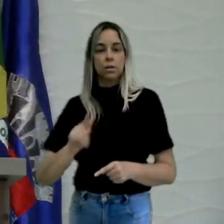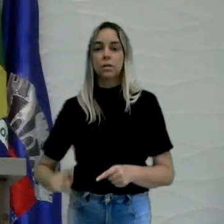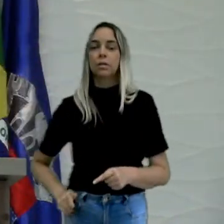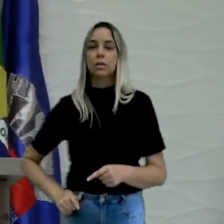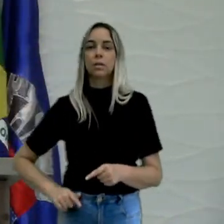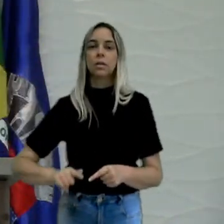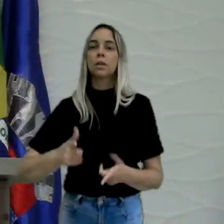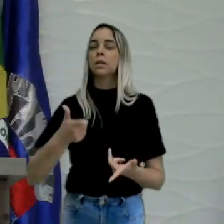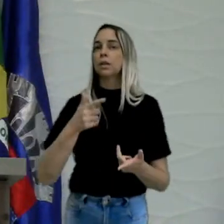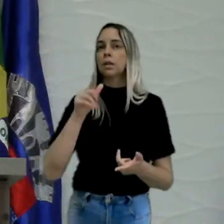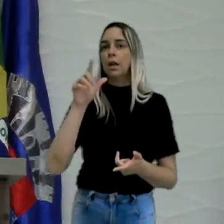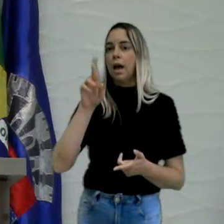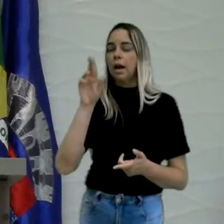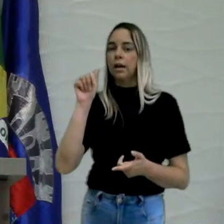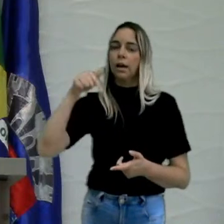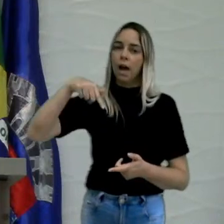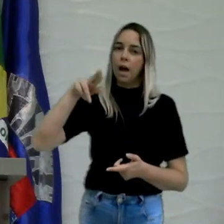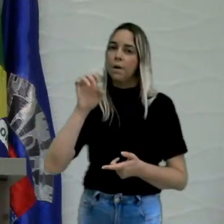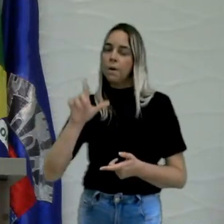deputada.